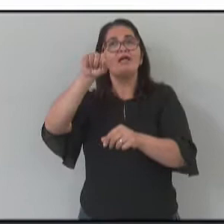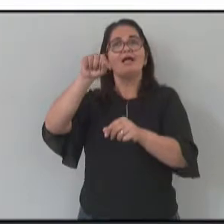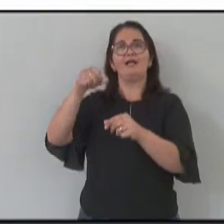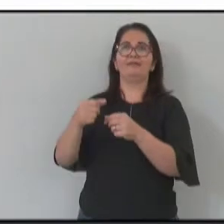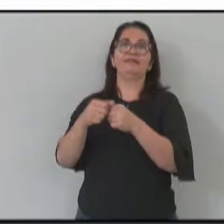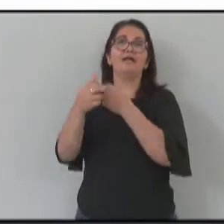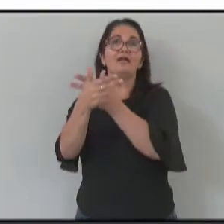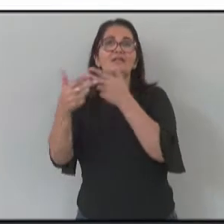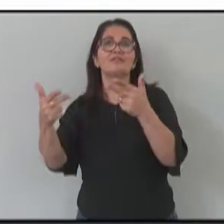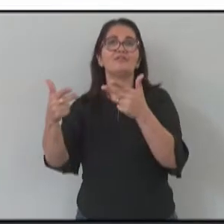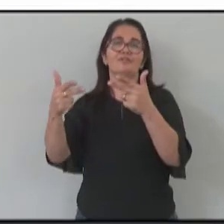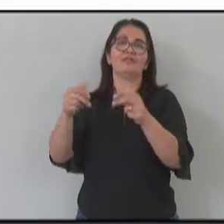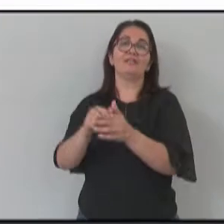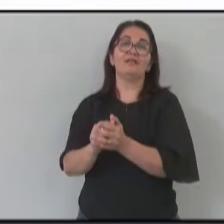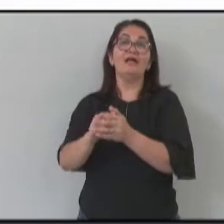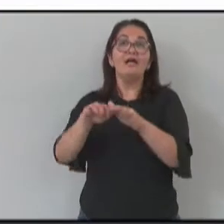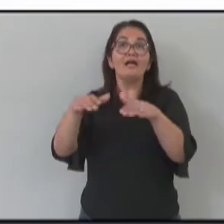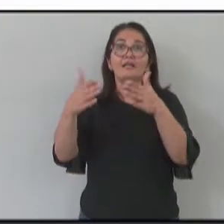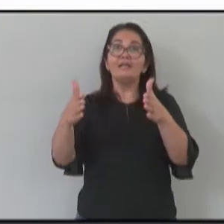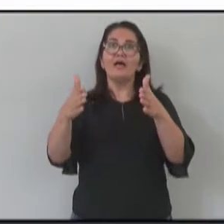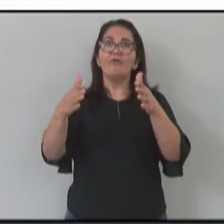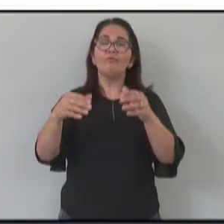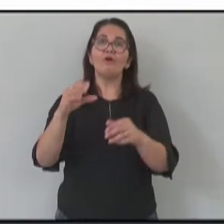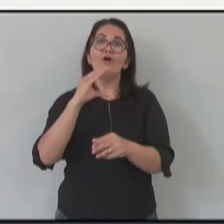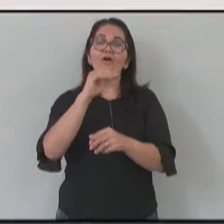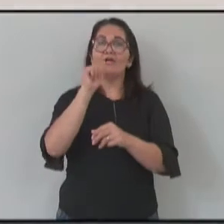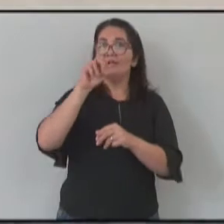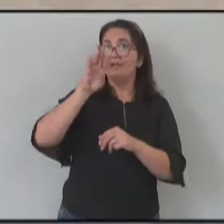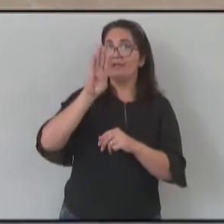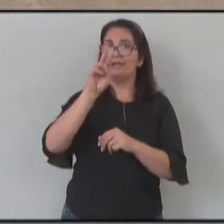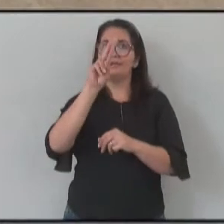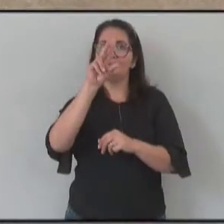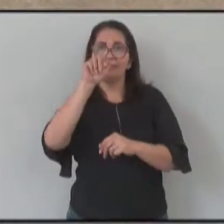é aonde ele encontra a nossa costa.